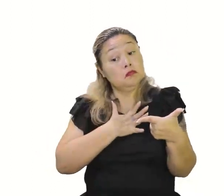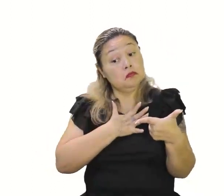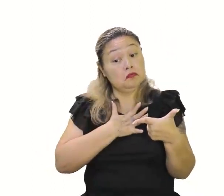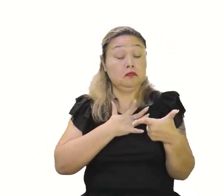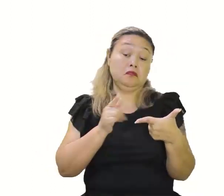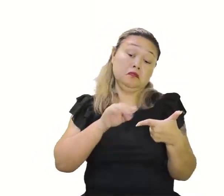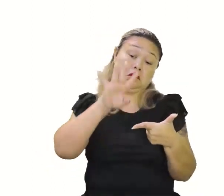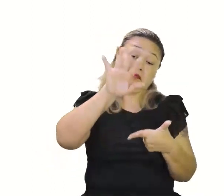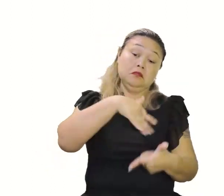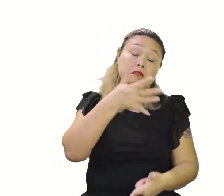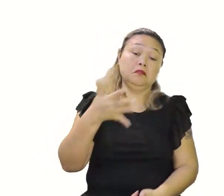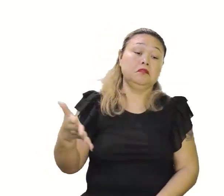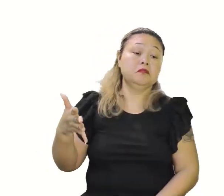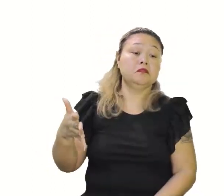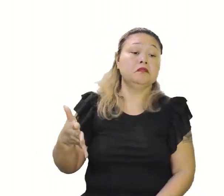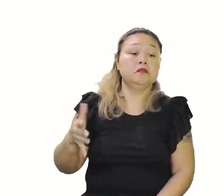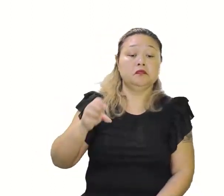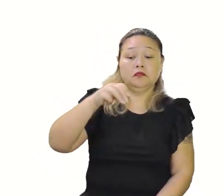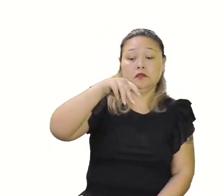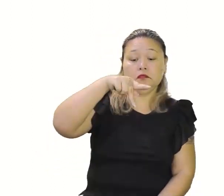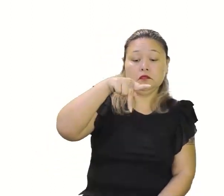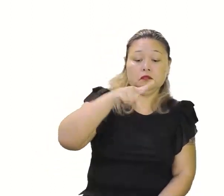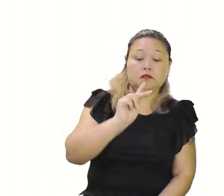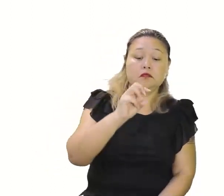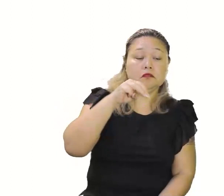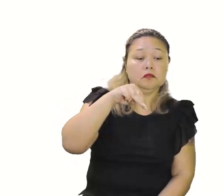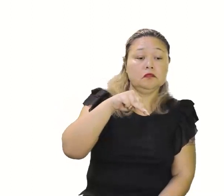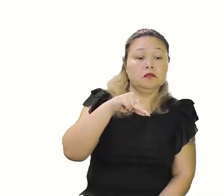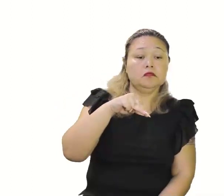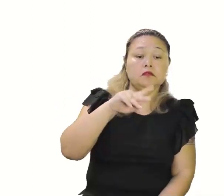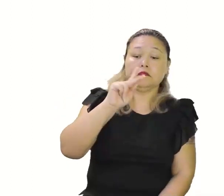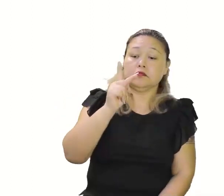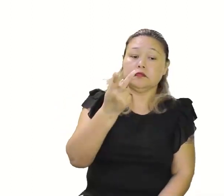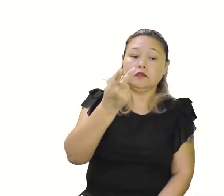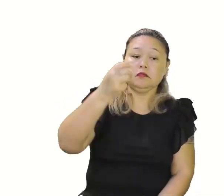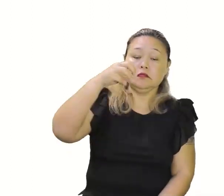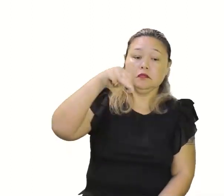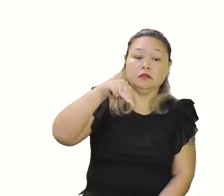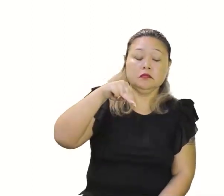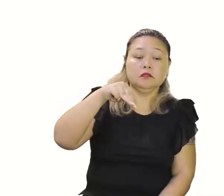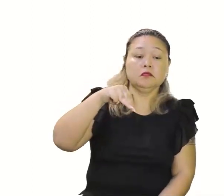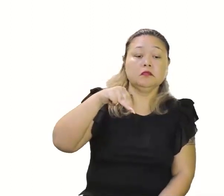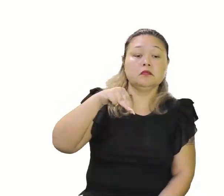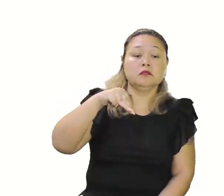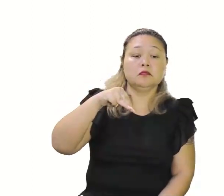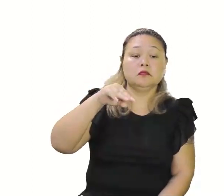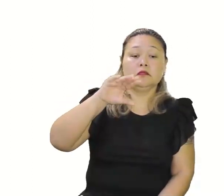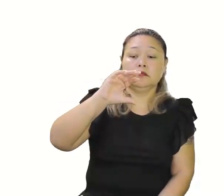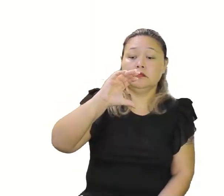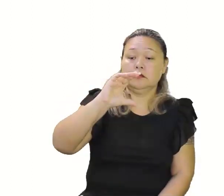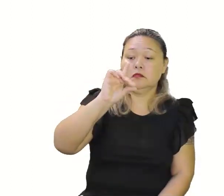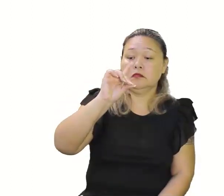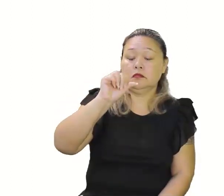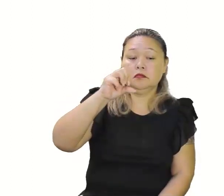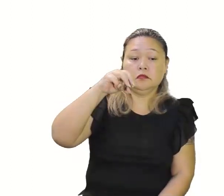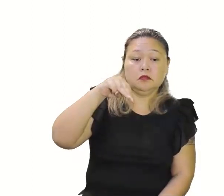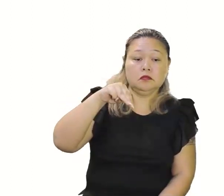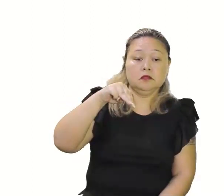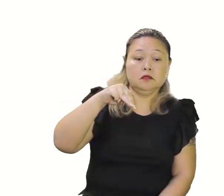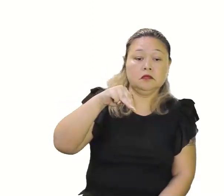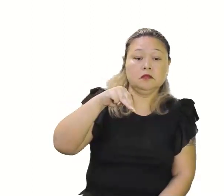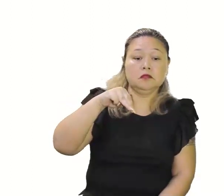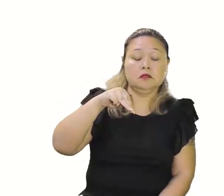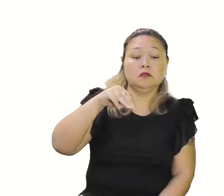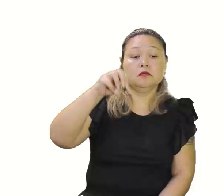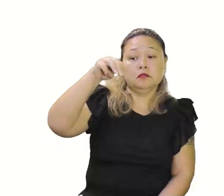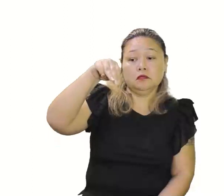tabelinha. Como é que é a tabelinha? Quilômetro, hectômetro, decâmetro,